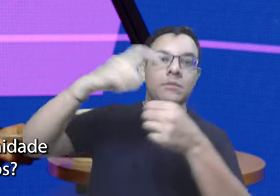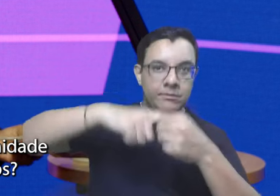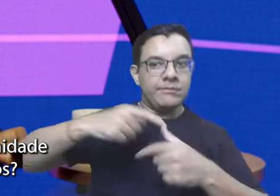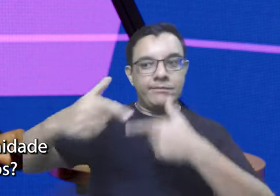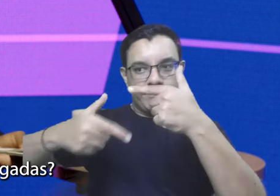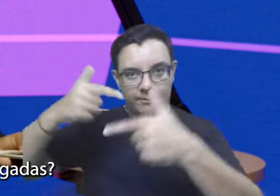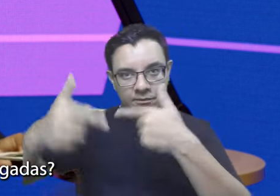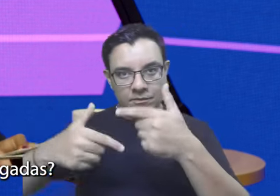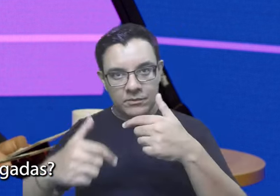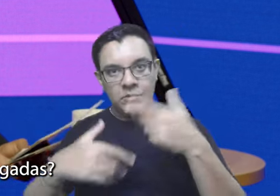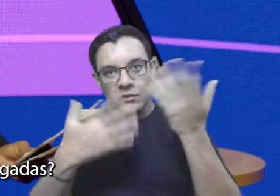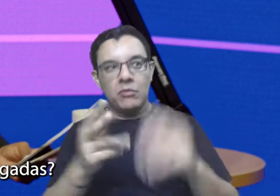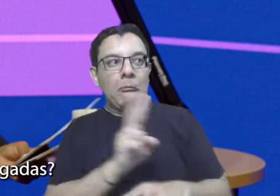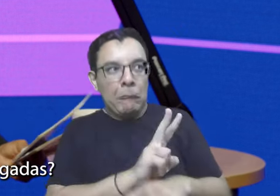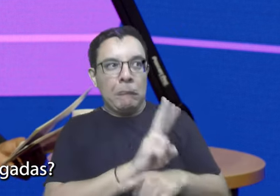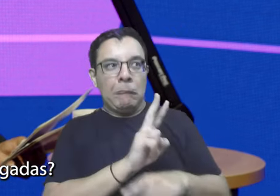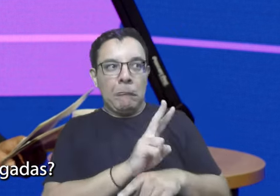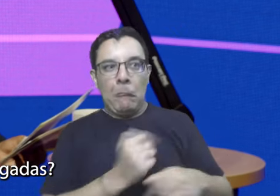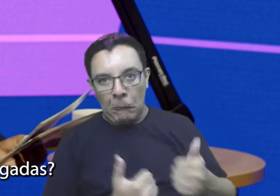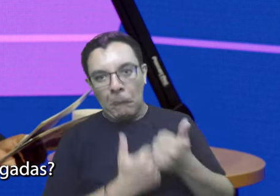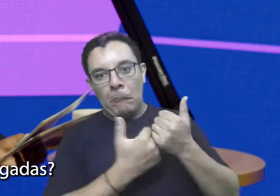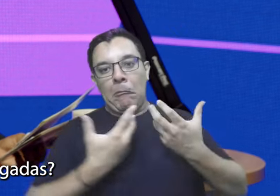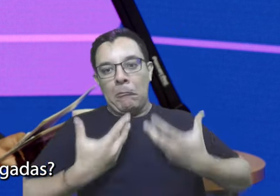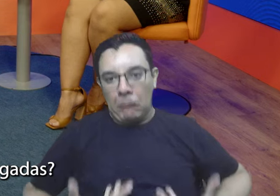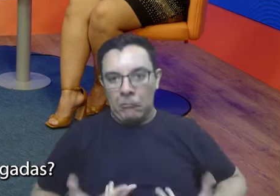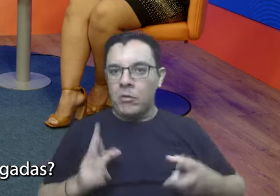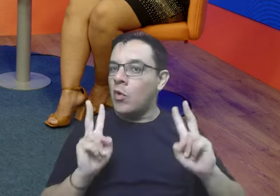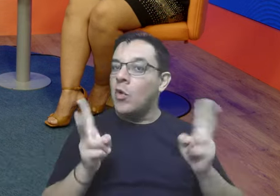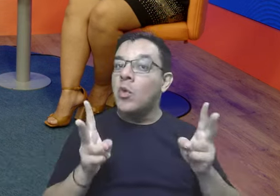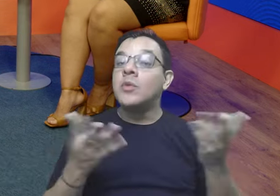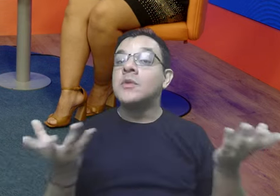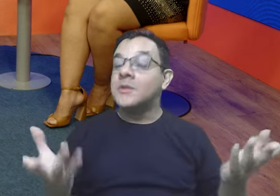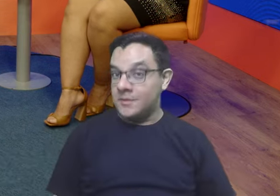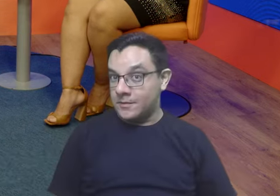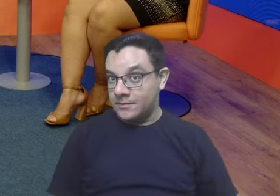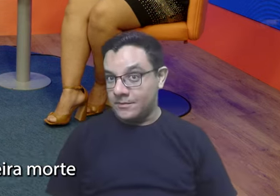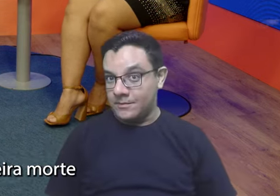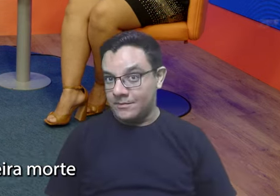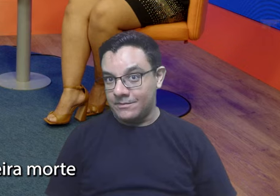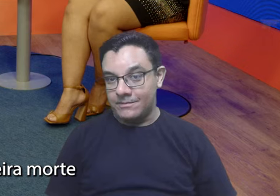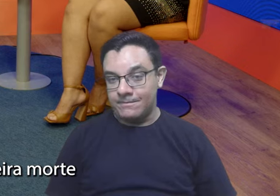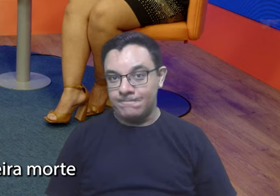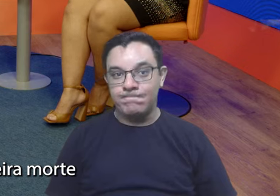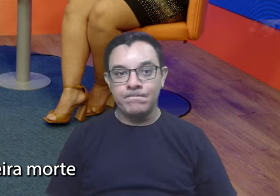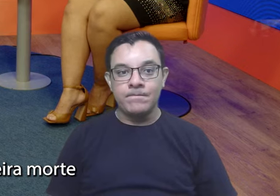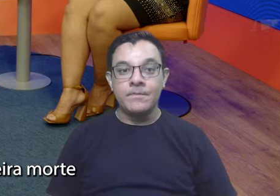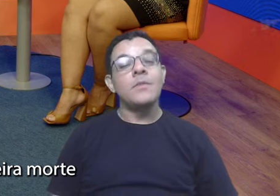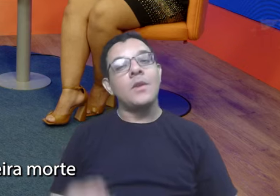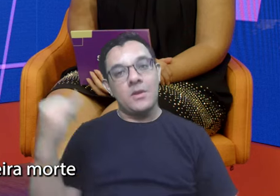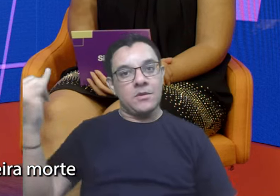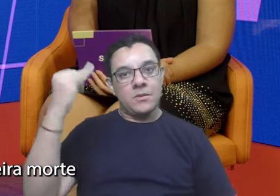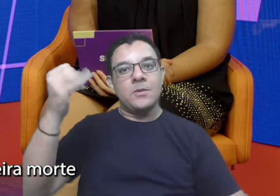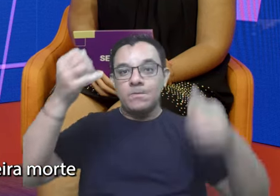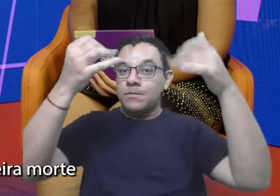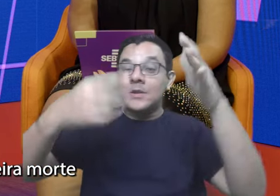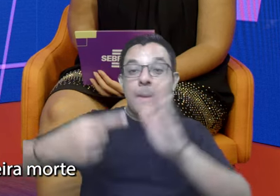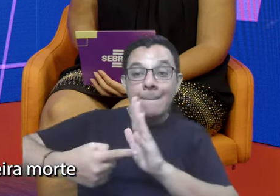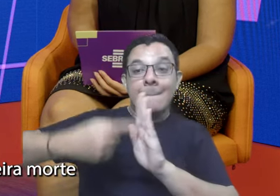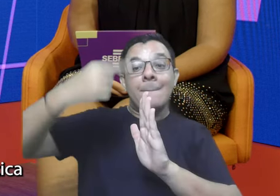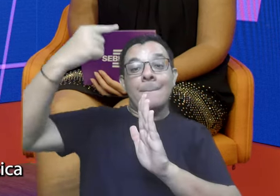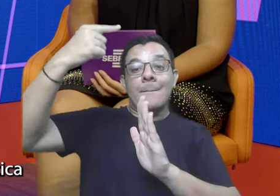seus negócios ou ainda continuam sobrecarregadas perfeito até é importante destacar que a primeira